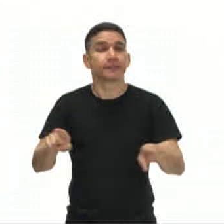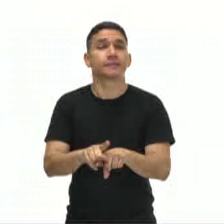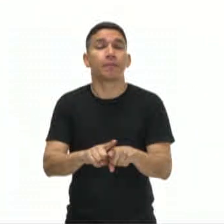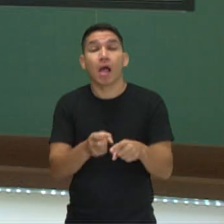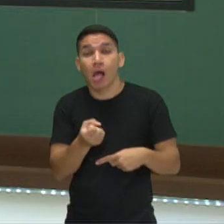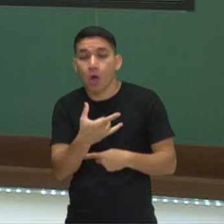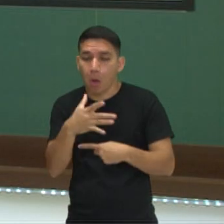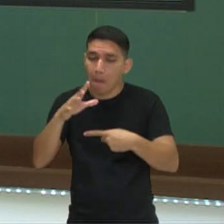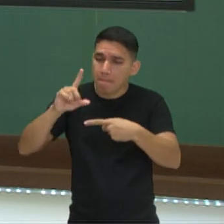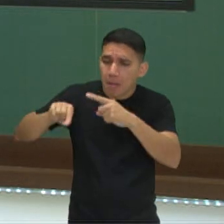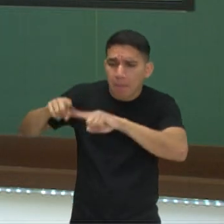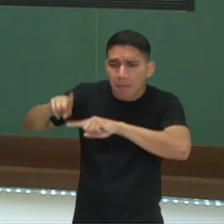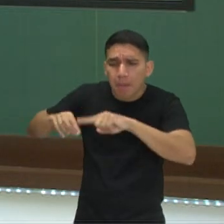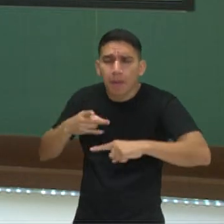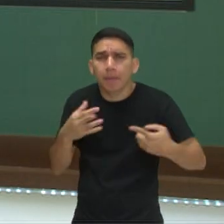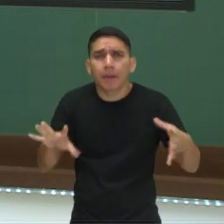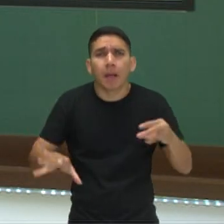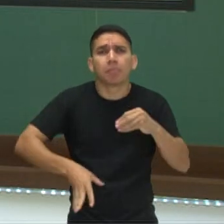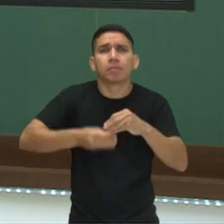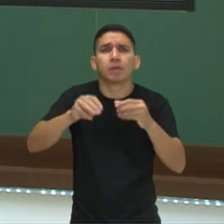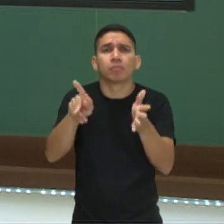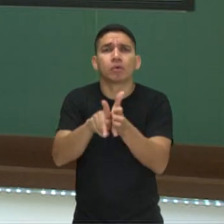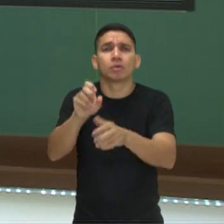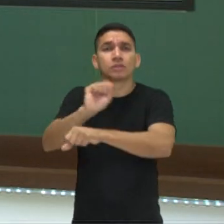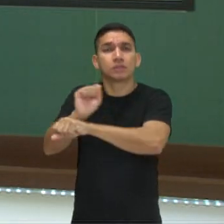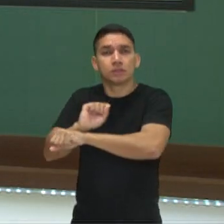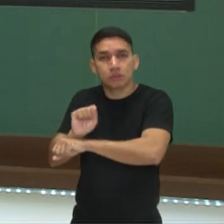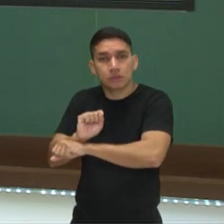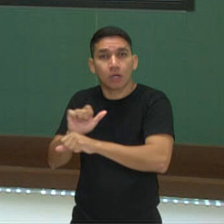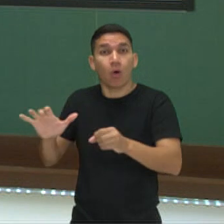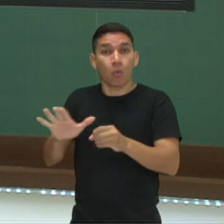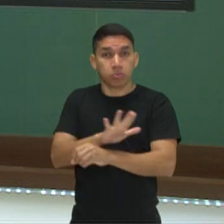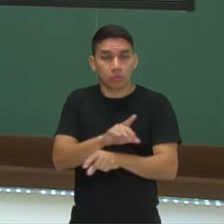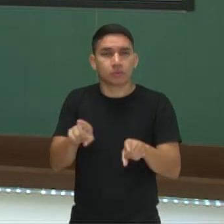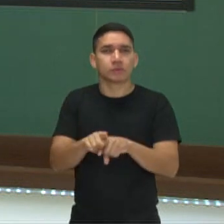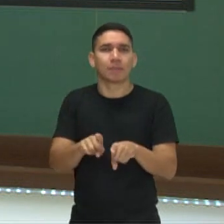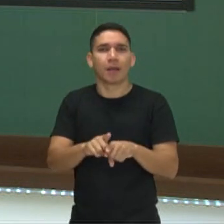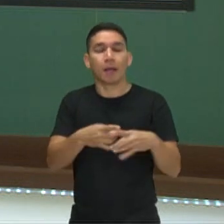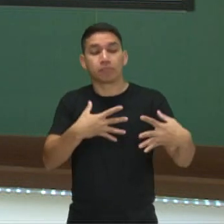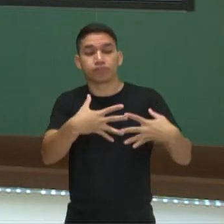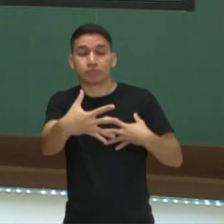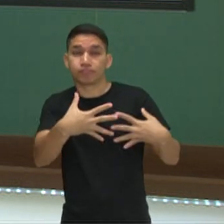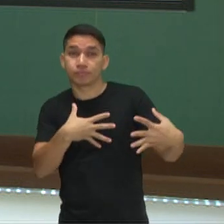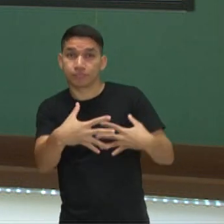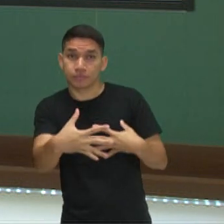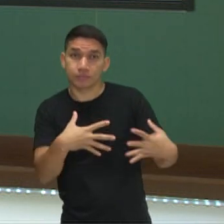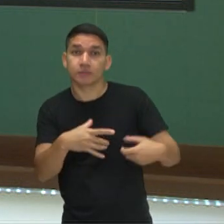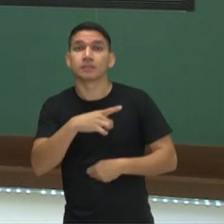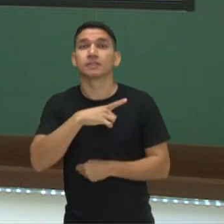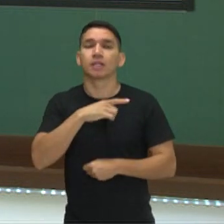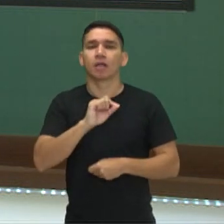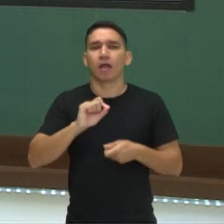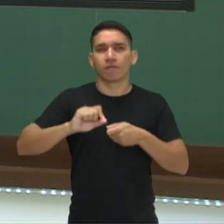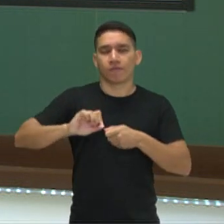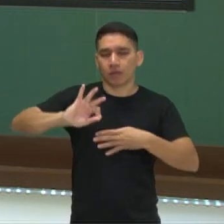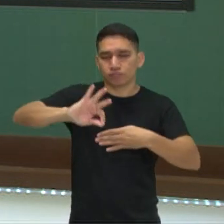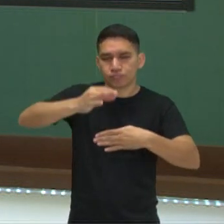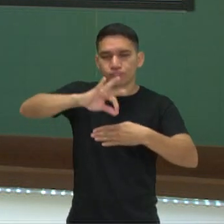automóveis, inclusive a montagem do automóvel inteiro, produtos têxteis, né, peças para serem